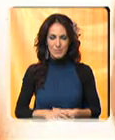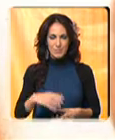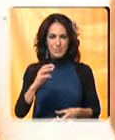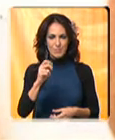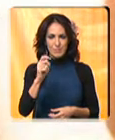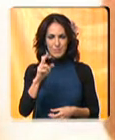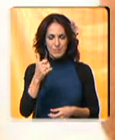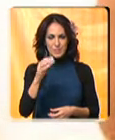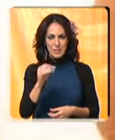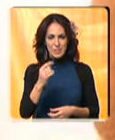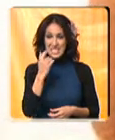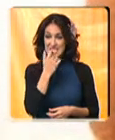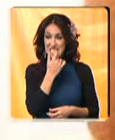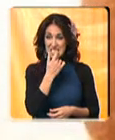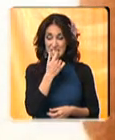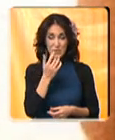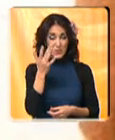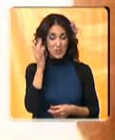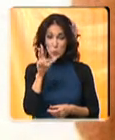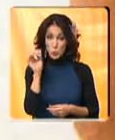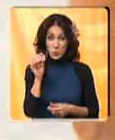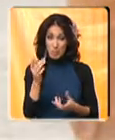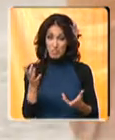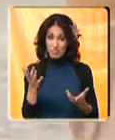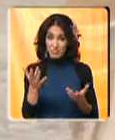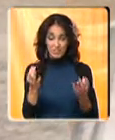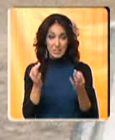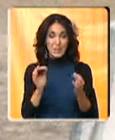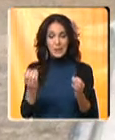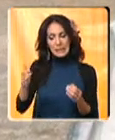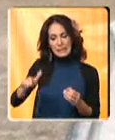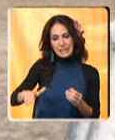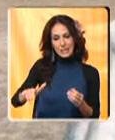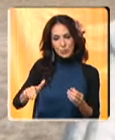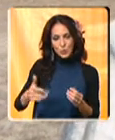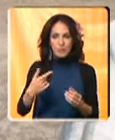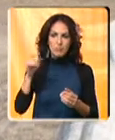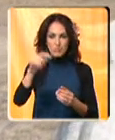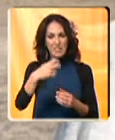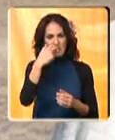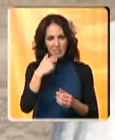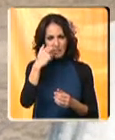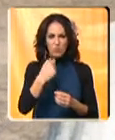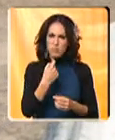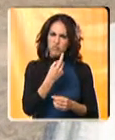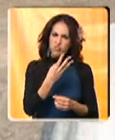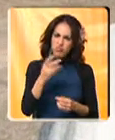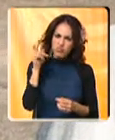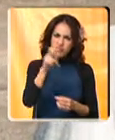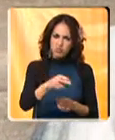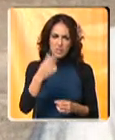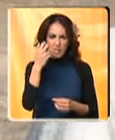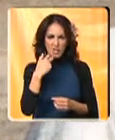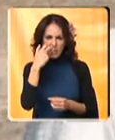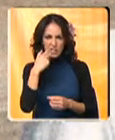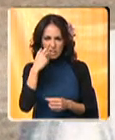Sérgio Roque nunca teve uns dentes fáceis, é ele quem o diz. Desde criança que as minhas idas ao dentista eram fartas e tenebrosas e,